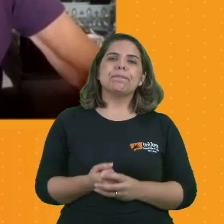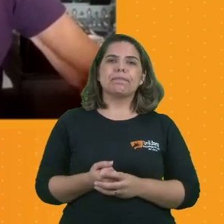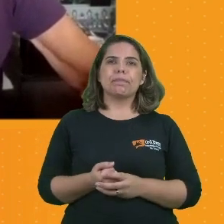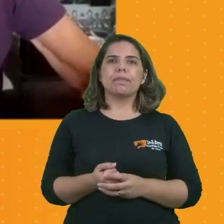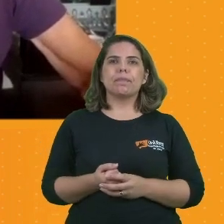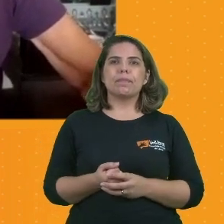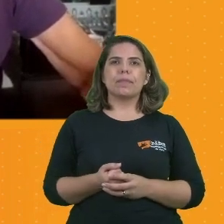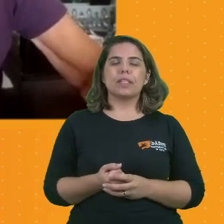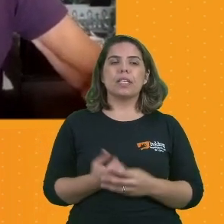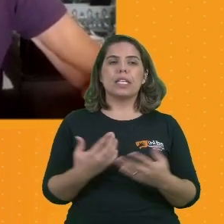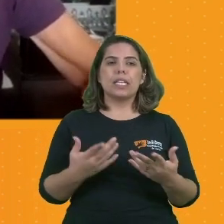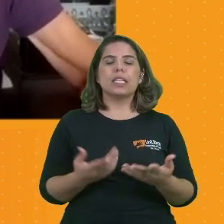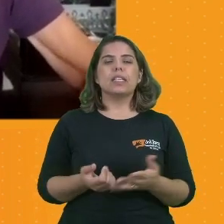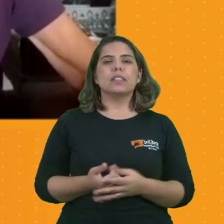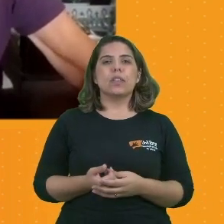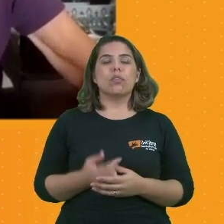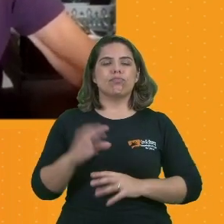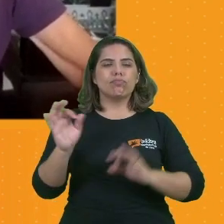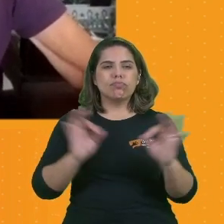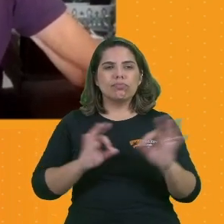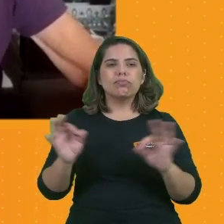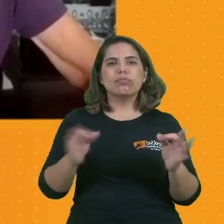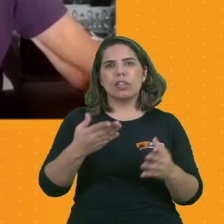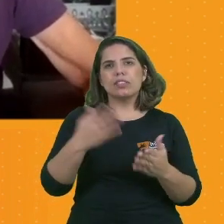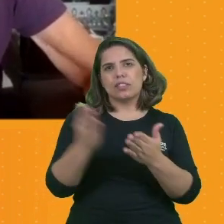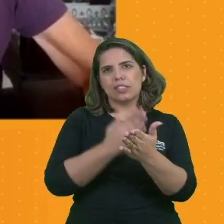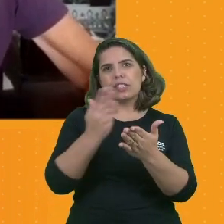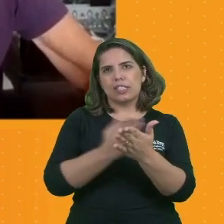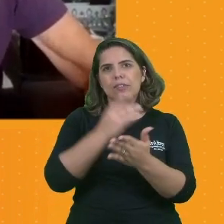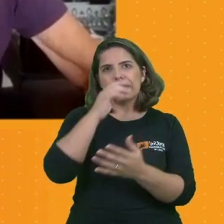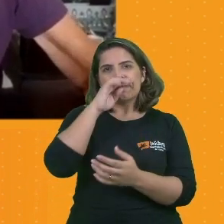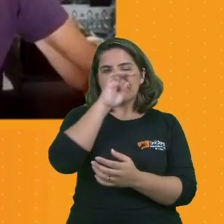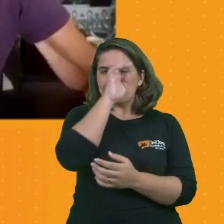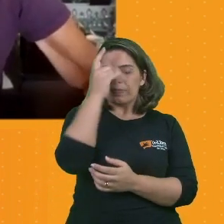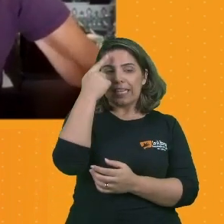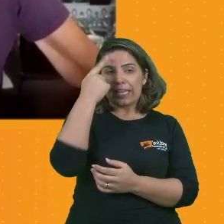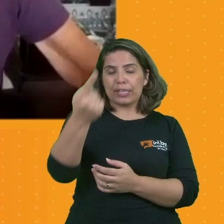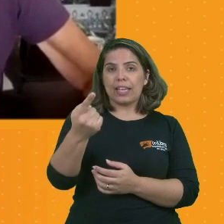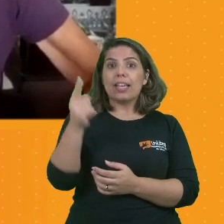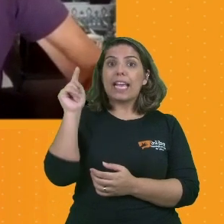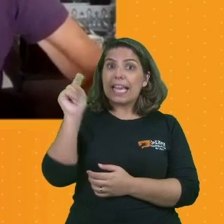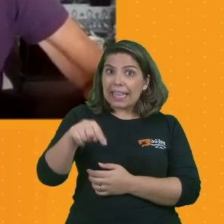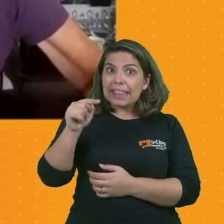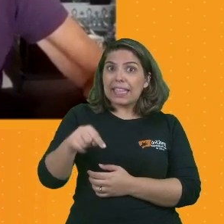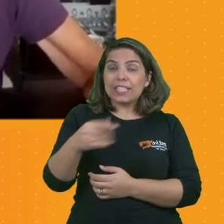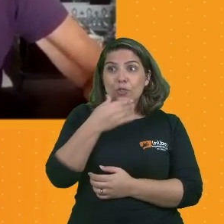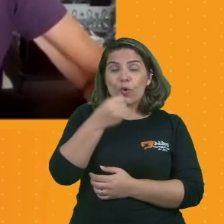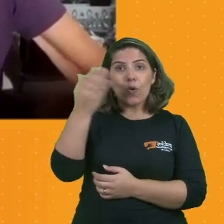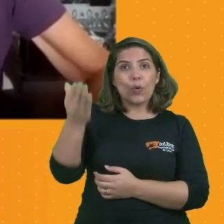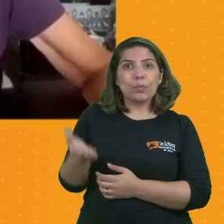sentamos para programar esse livro A ideia veio